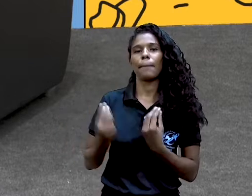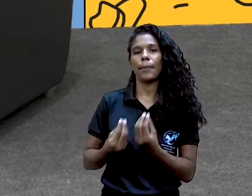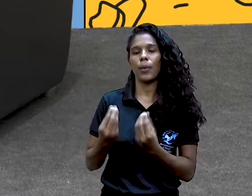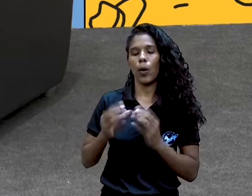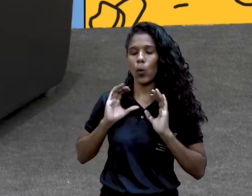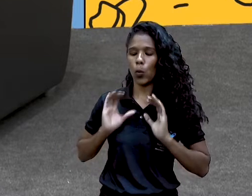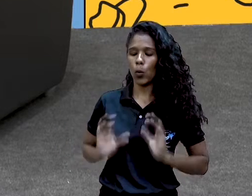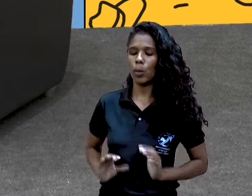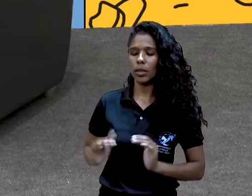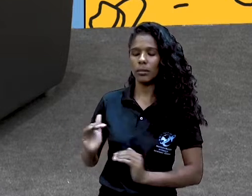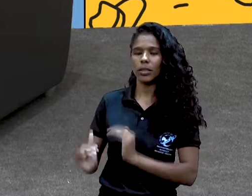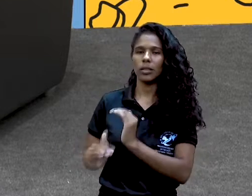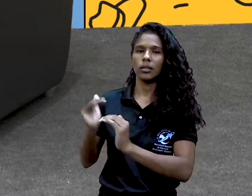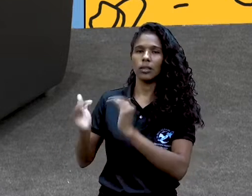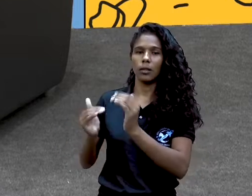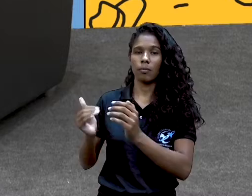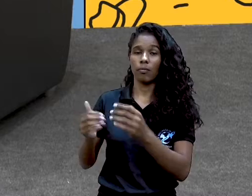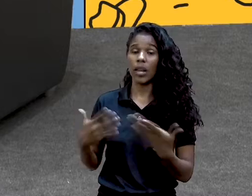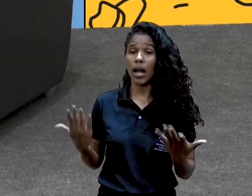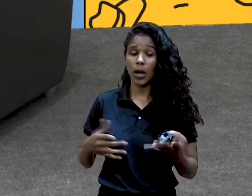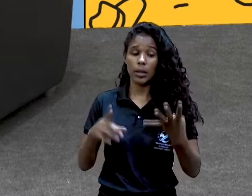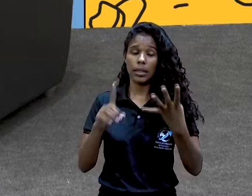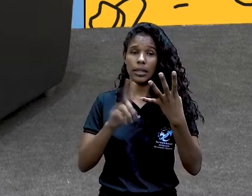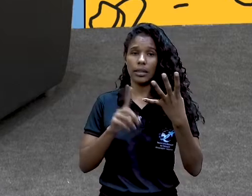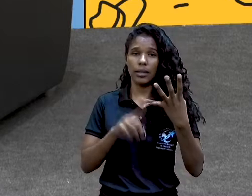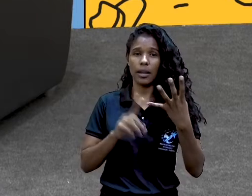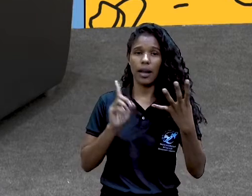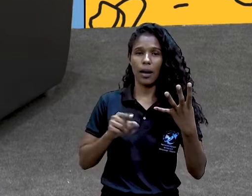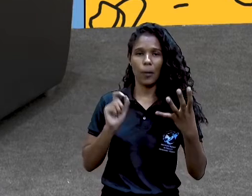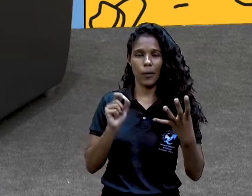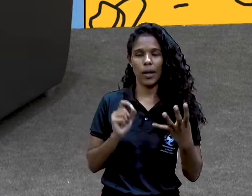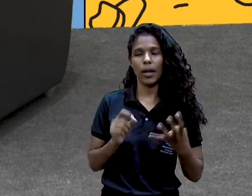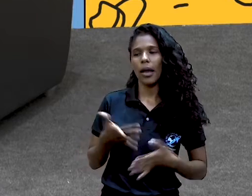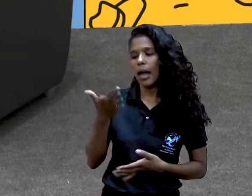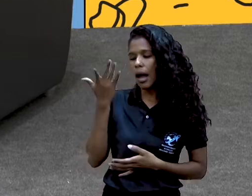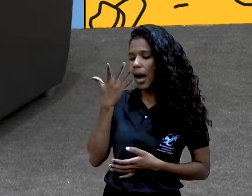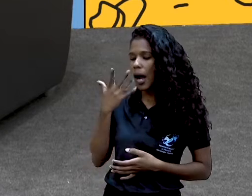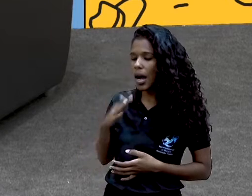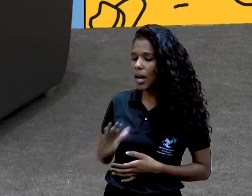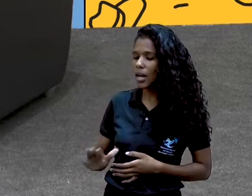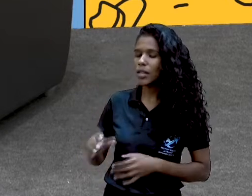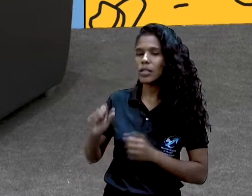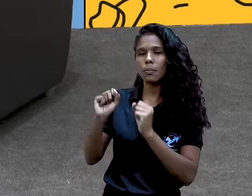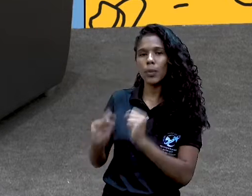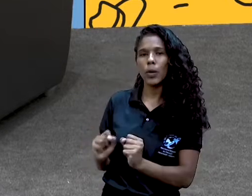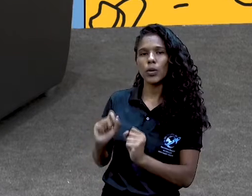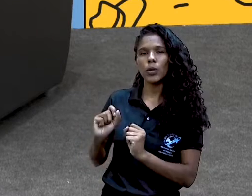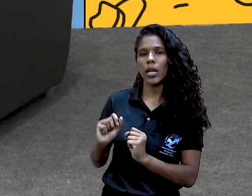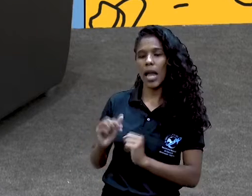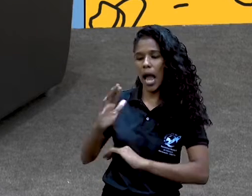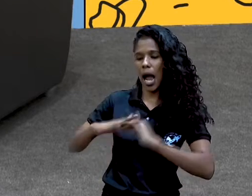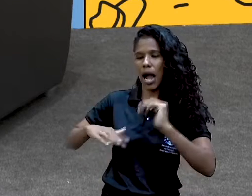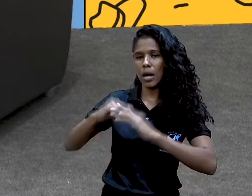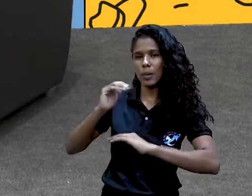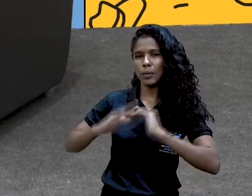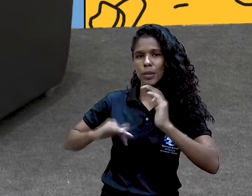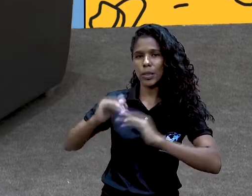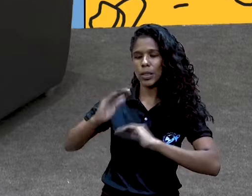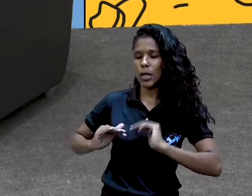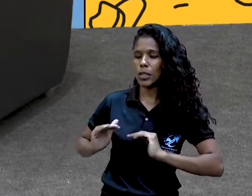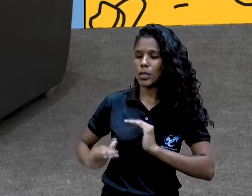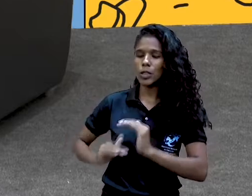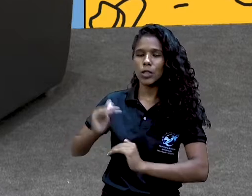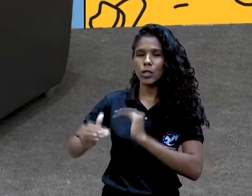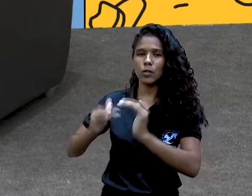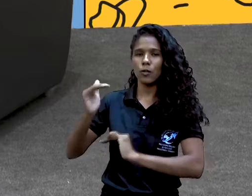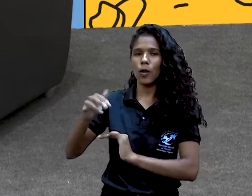pode desenvolver a sua habilidade de ampliação do mundo onde ela vive. Ela está contida numa família, que está contida, por